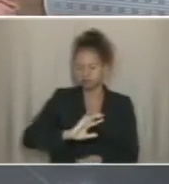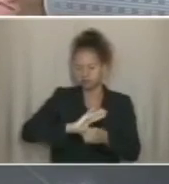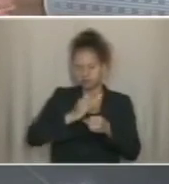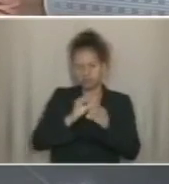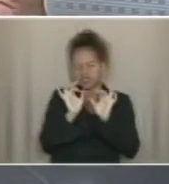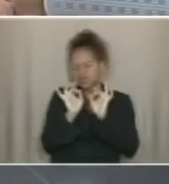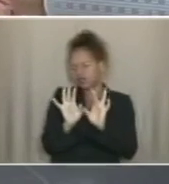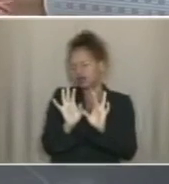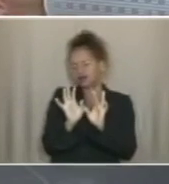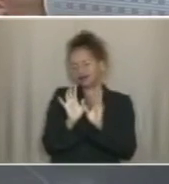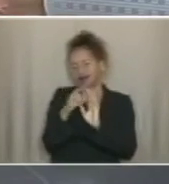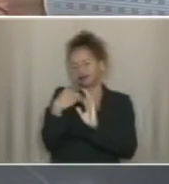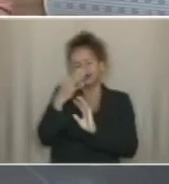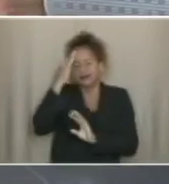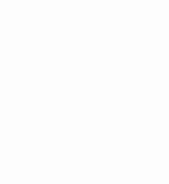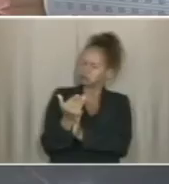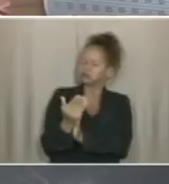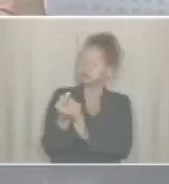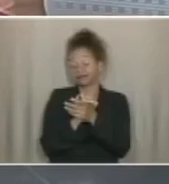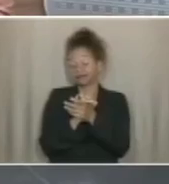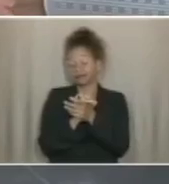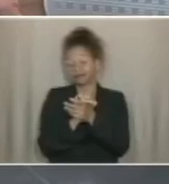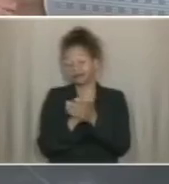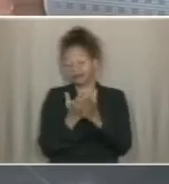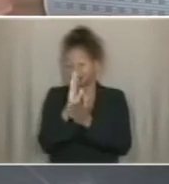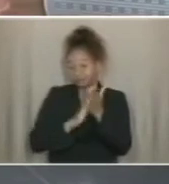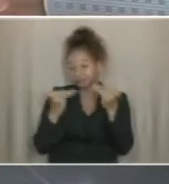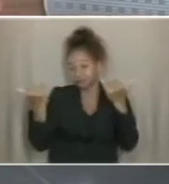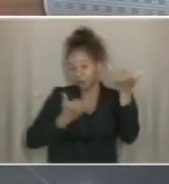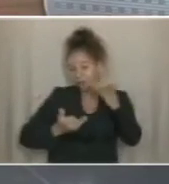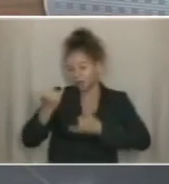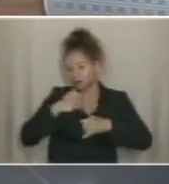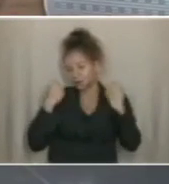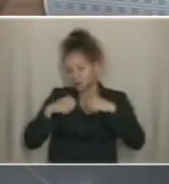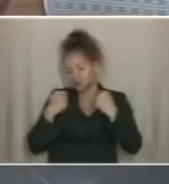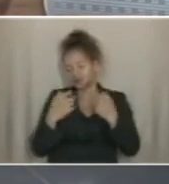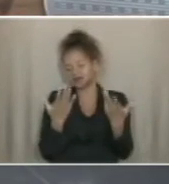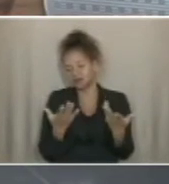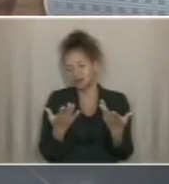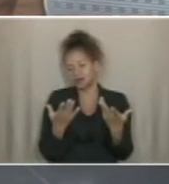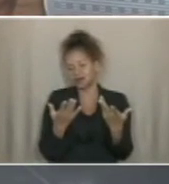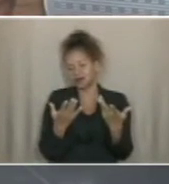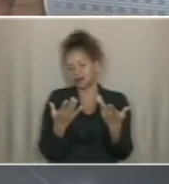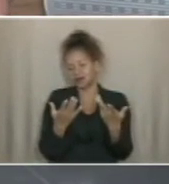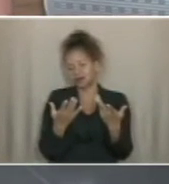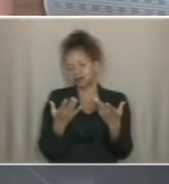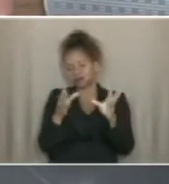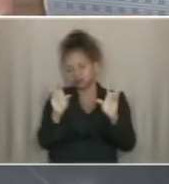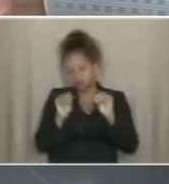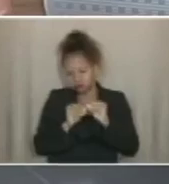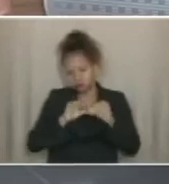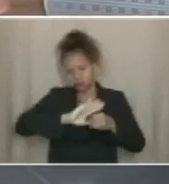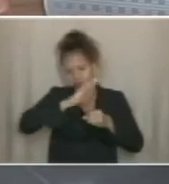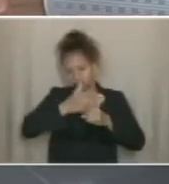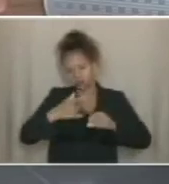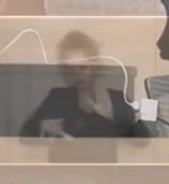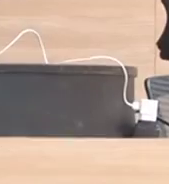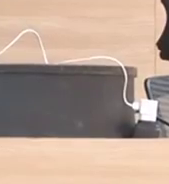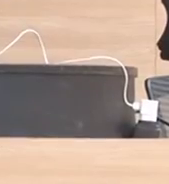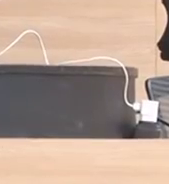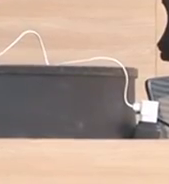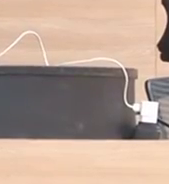somente de nós entendermos melhor. Existem algumas informações que precisam ser trazidas para essa casa